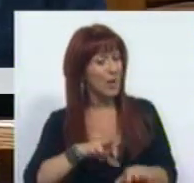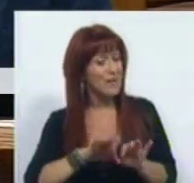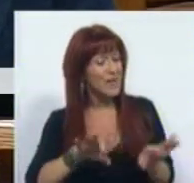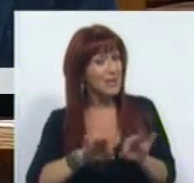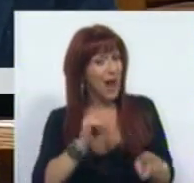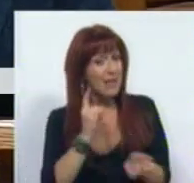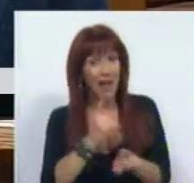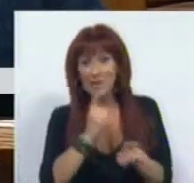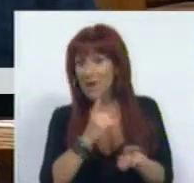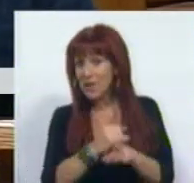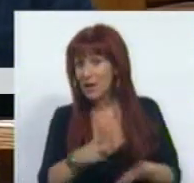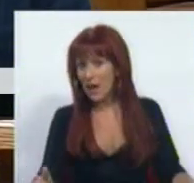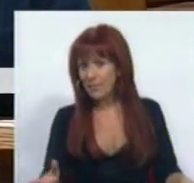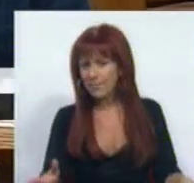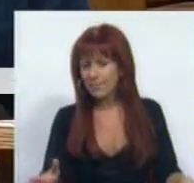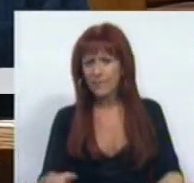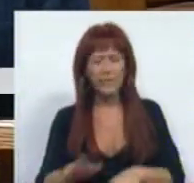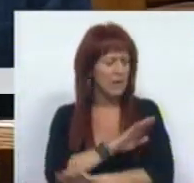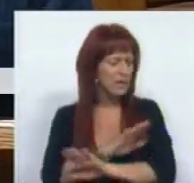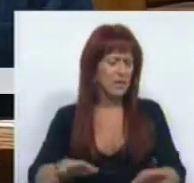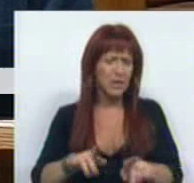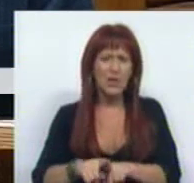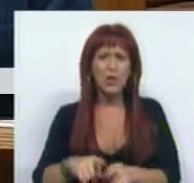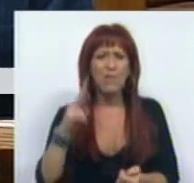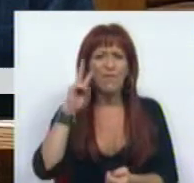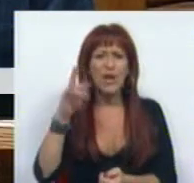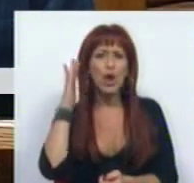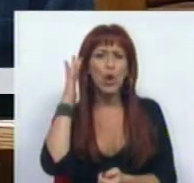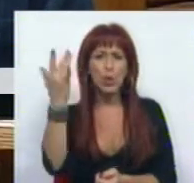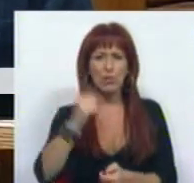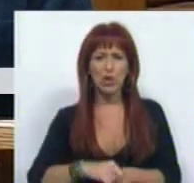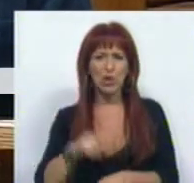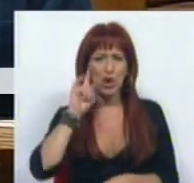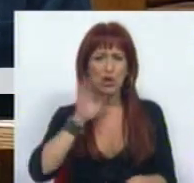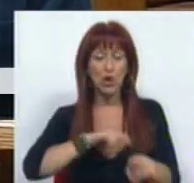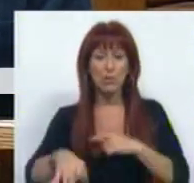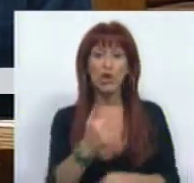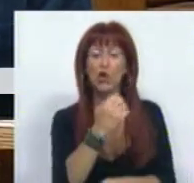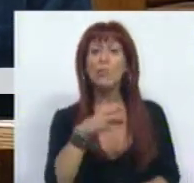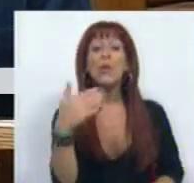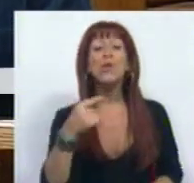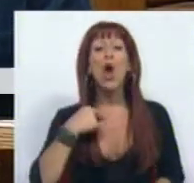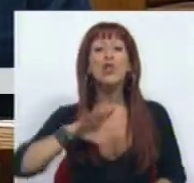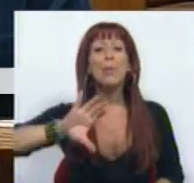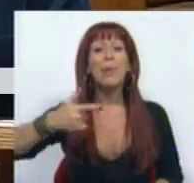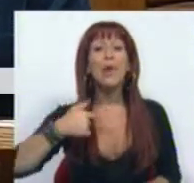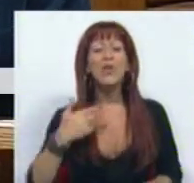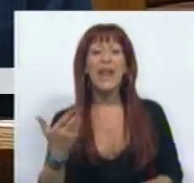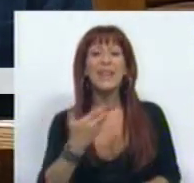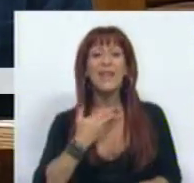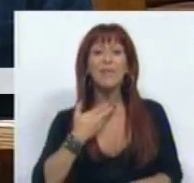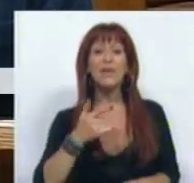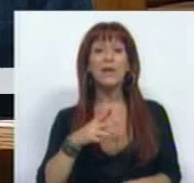mesmo caminho. Basta, senhoras e senhores deputados, ver os números. Em 2011, fomos o país cuja